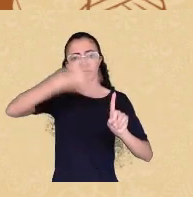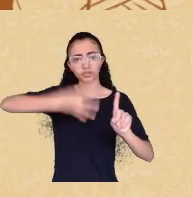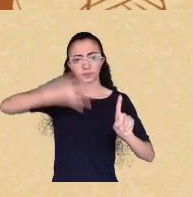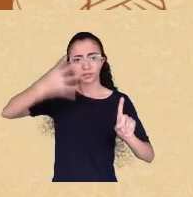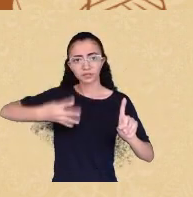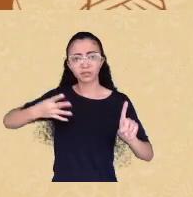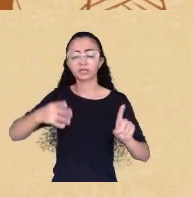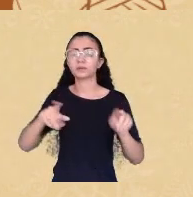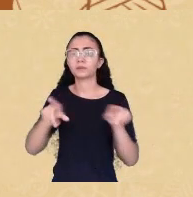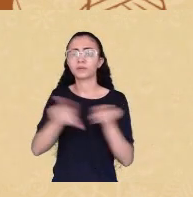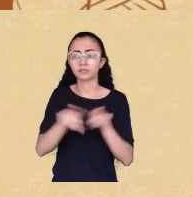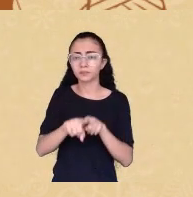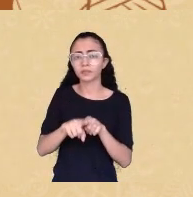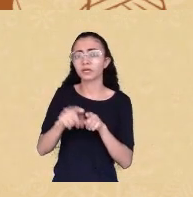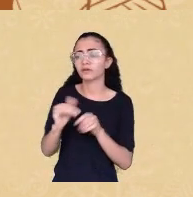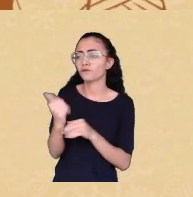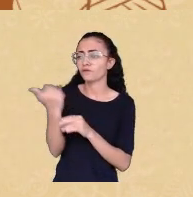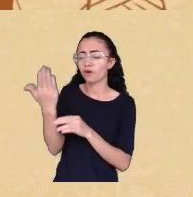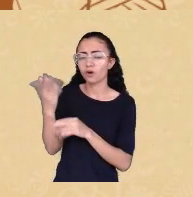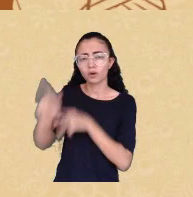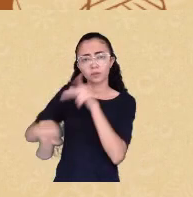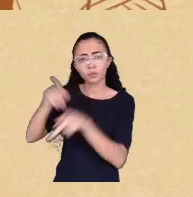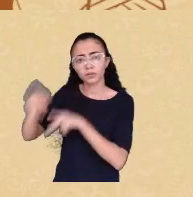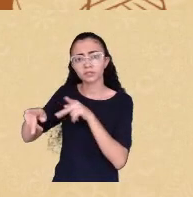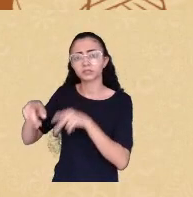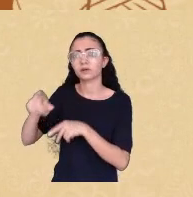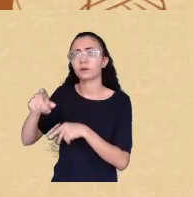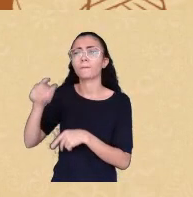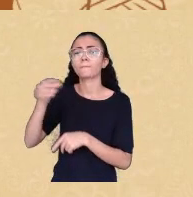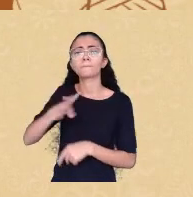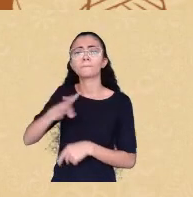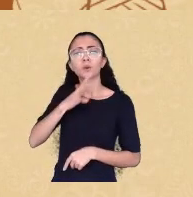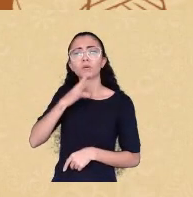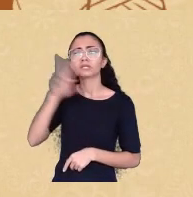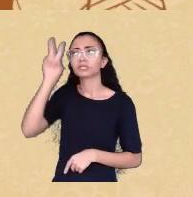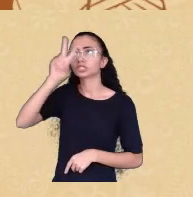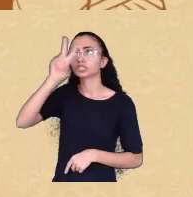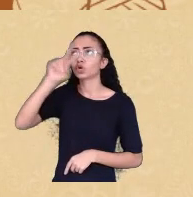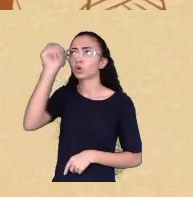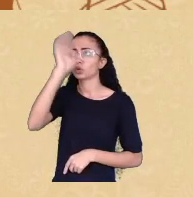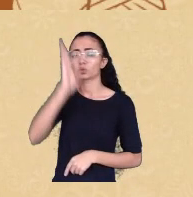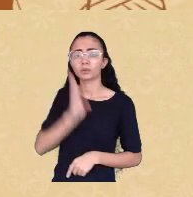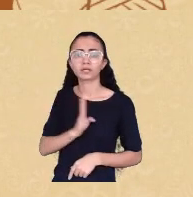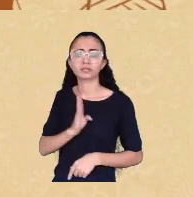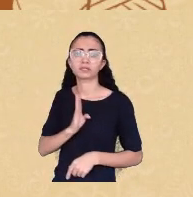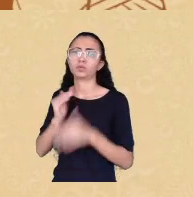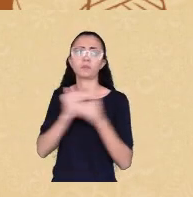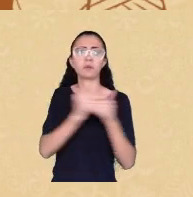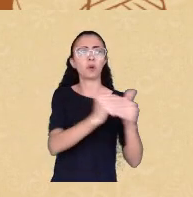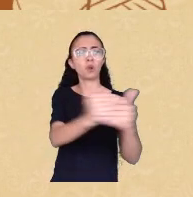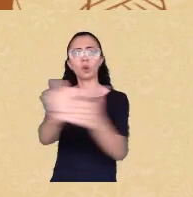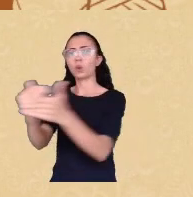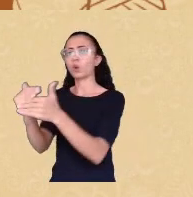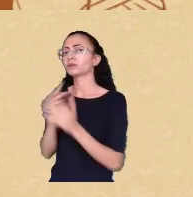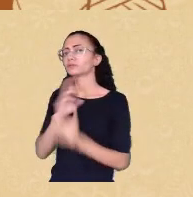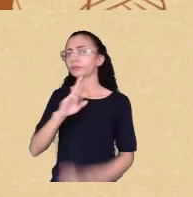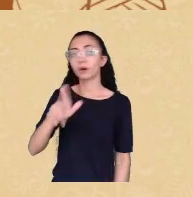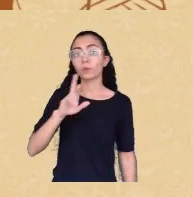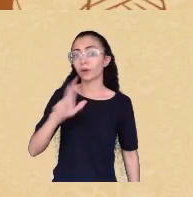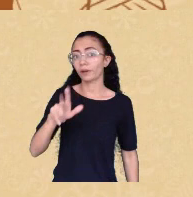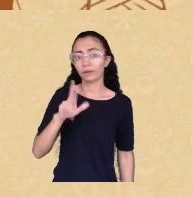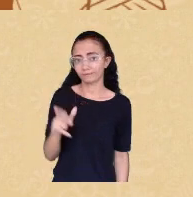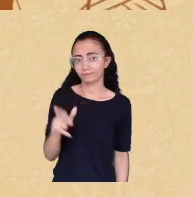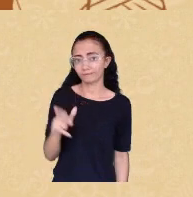para que conheça essa história do Brasil, que não é homogênea e uniforme em termos de gênero e sexualidade. Ela